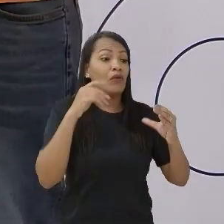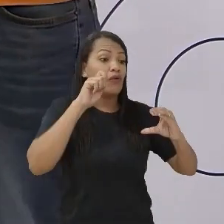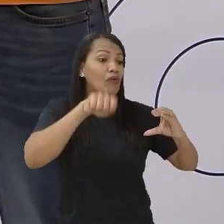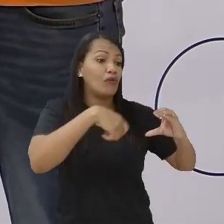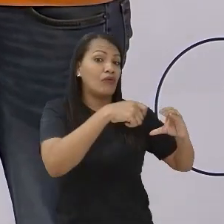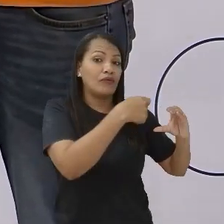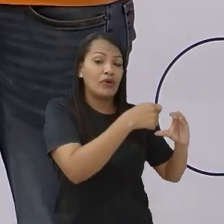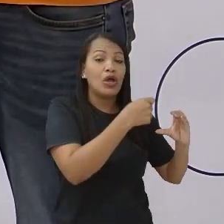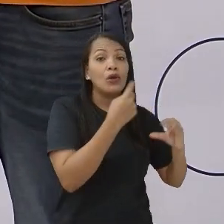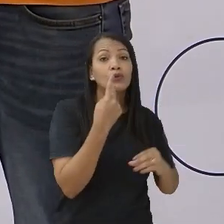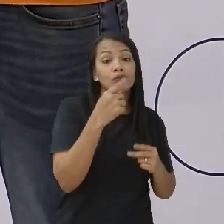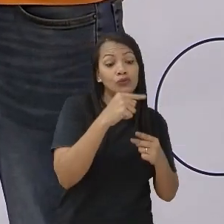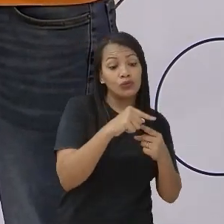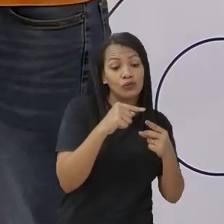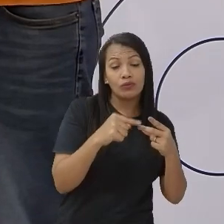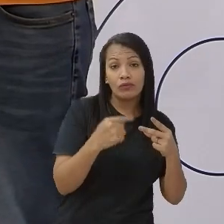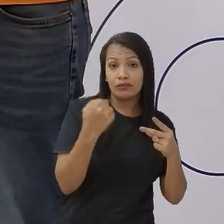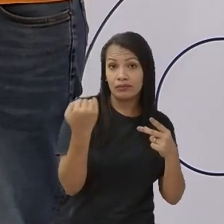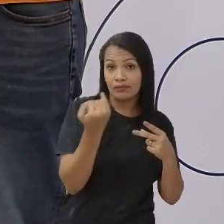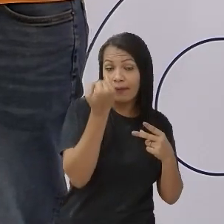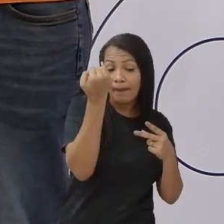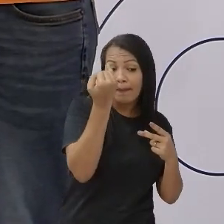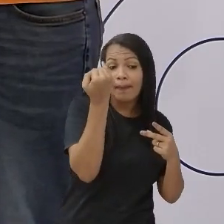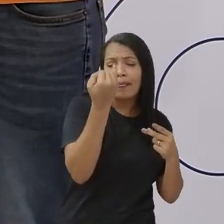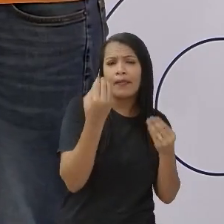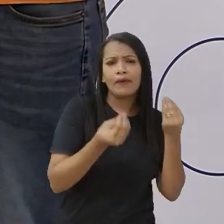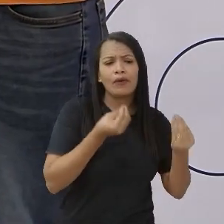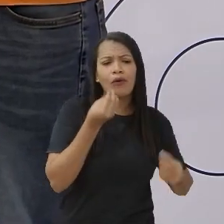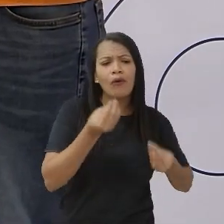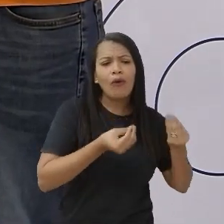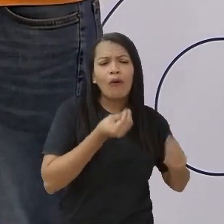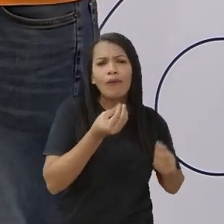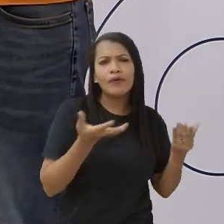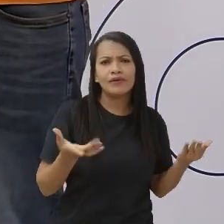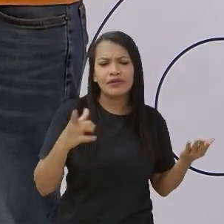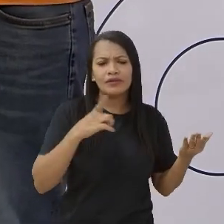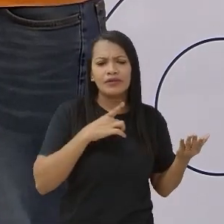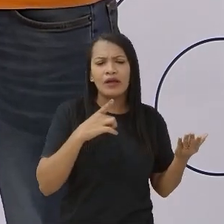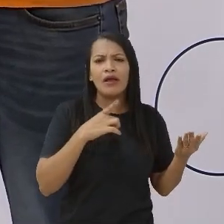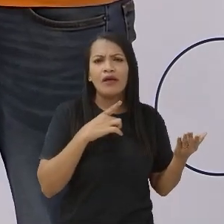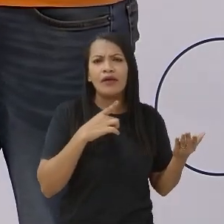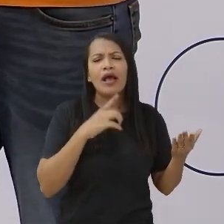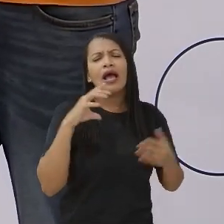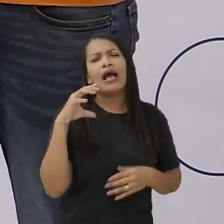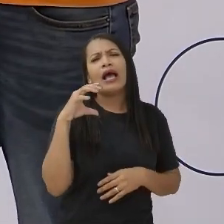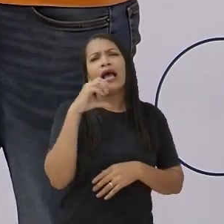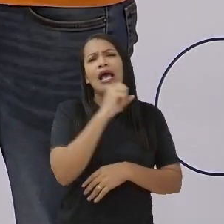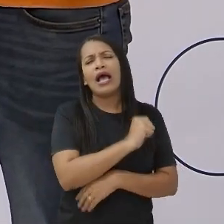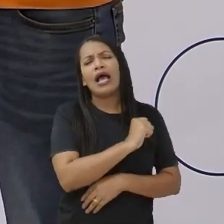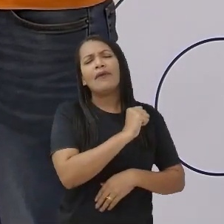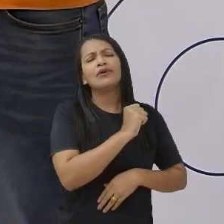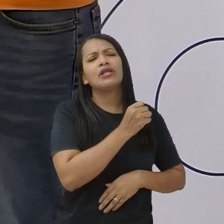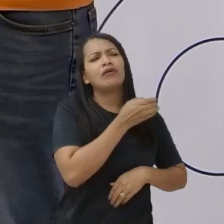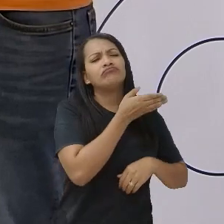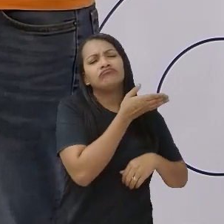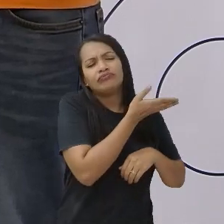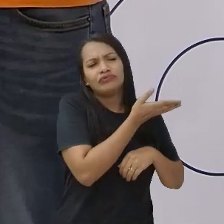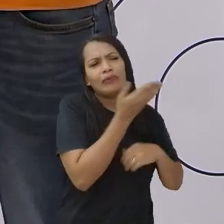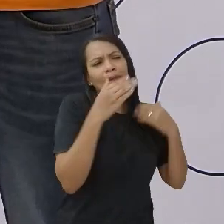nós falamos sobre dois pontos principais. Começamos fazendo uma passagem rápida ali pela Feira de